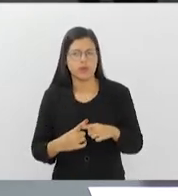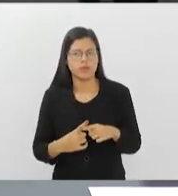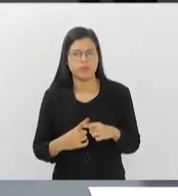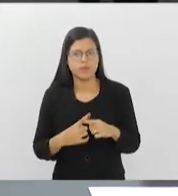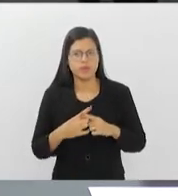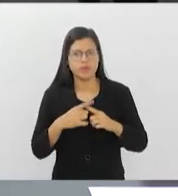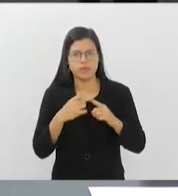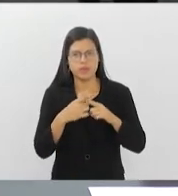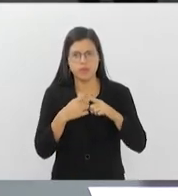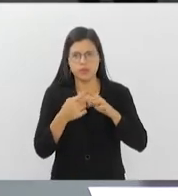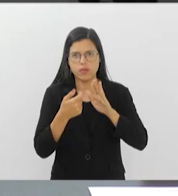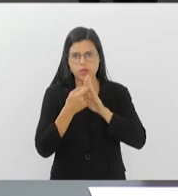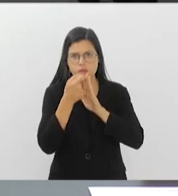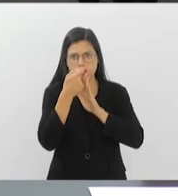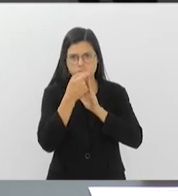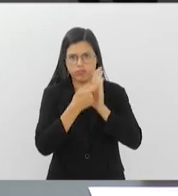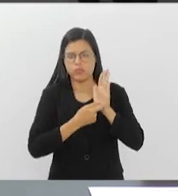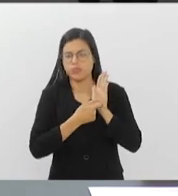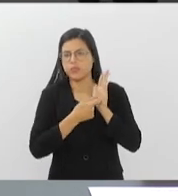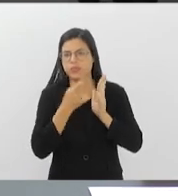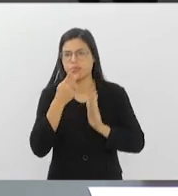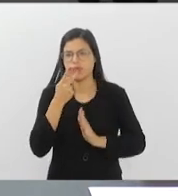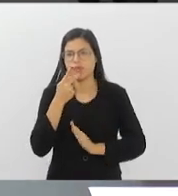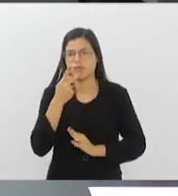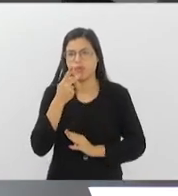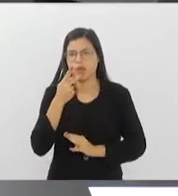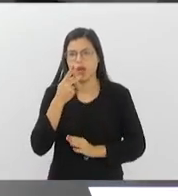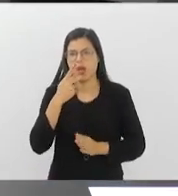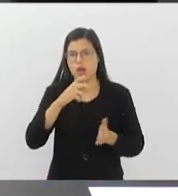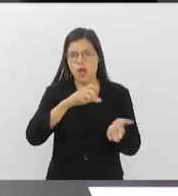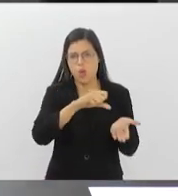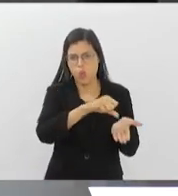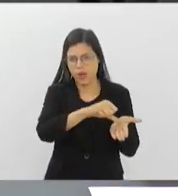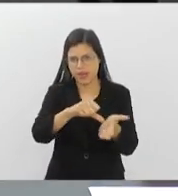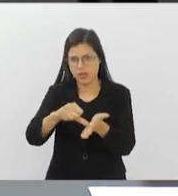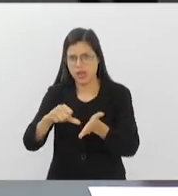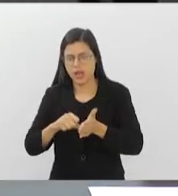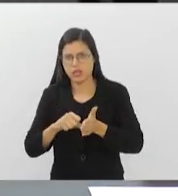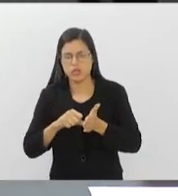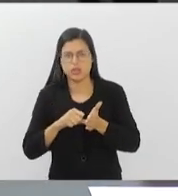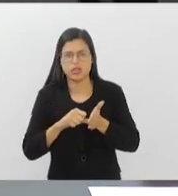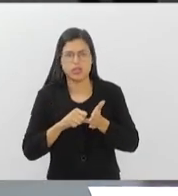o texto diz as unidades básicas de saúde,